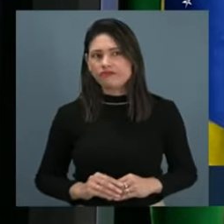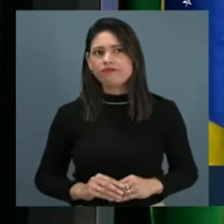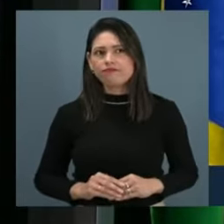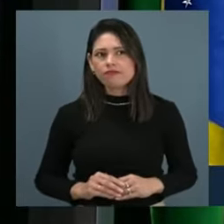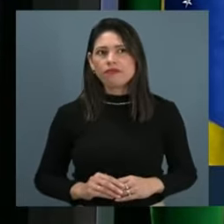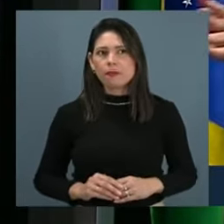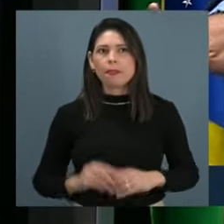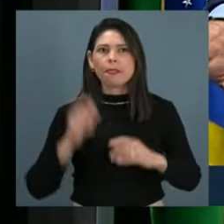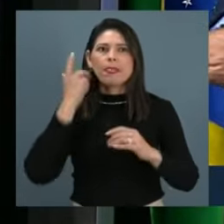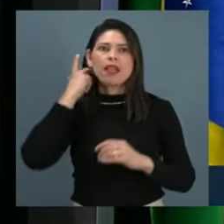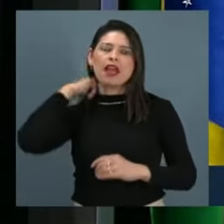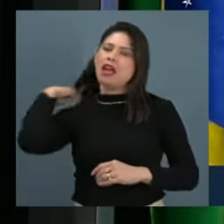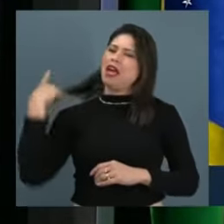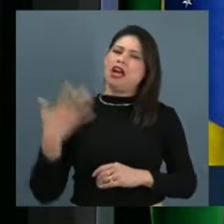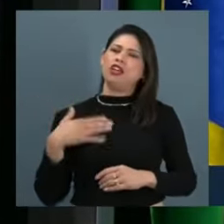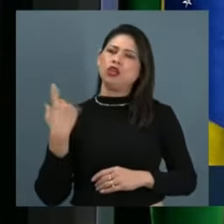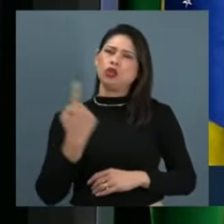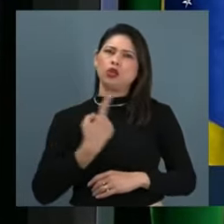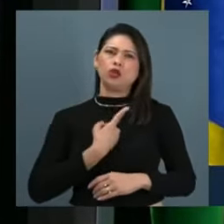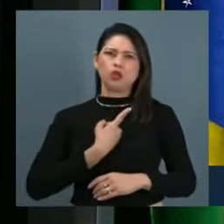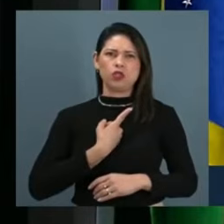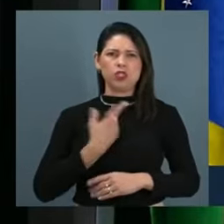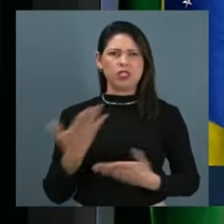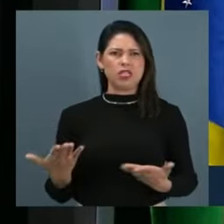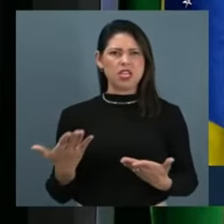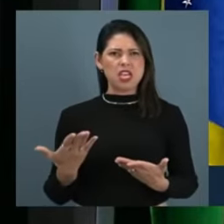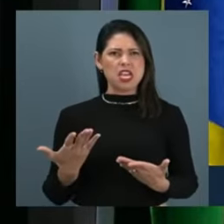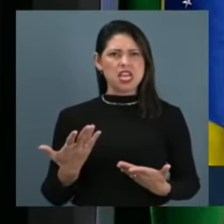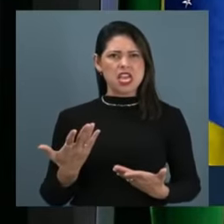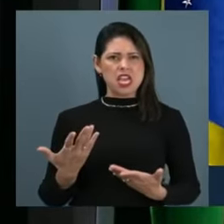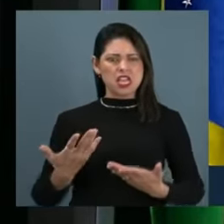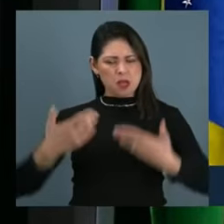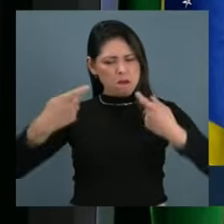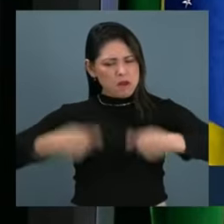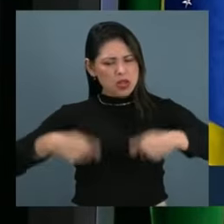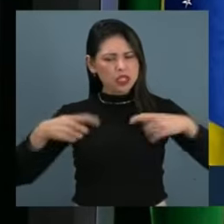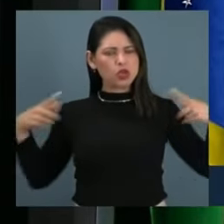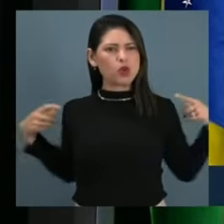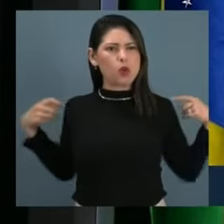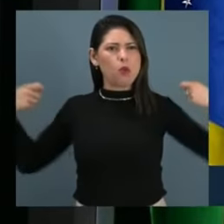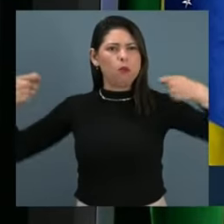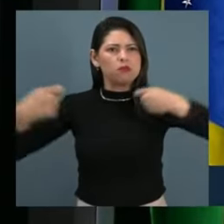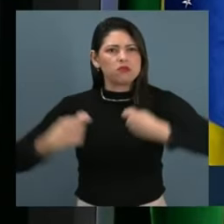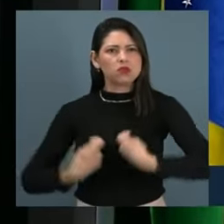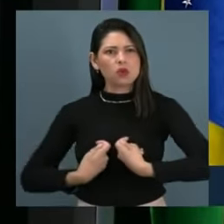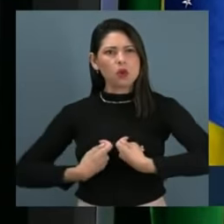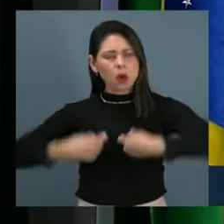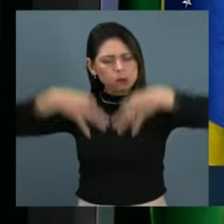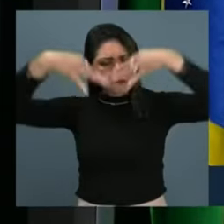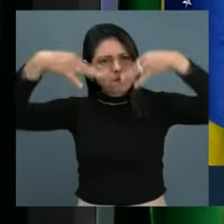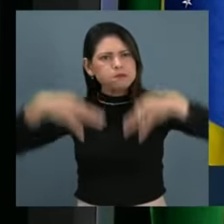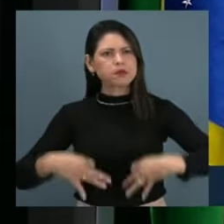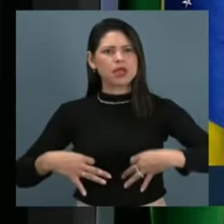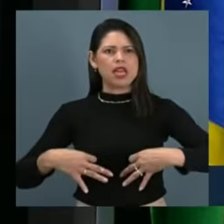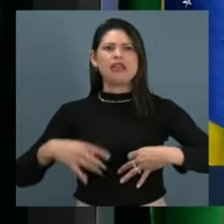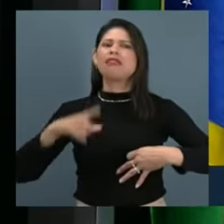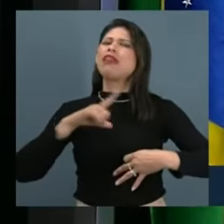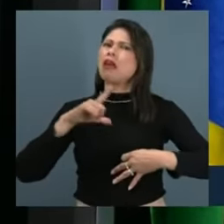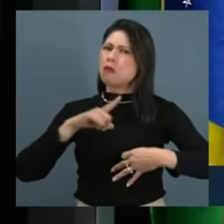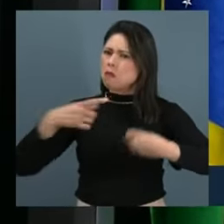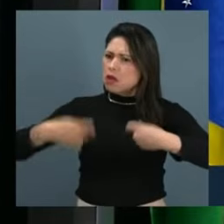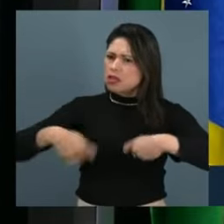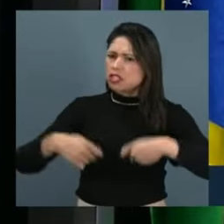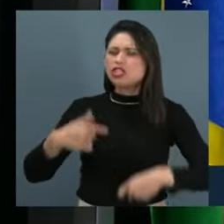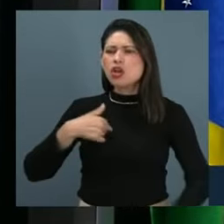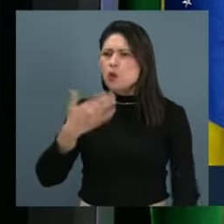Deixemos a ideologia de lado. Ali é toga, ali tem uma liturgia. Eu entrei com um pedido